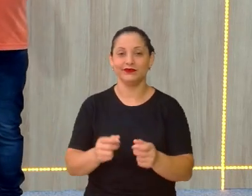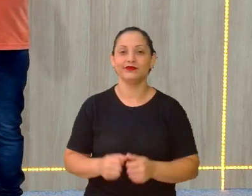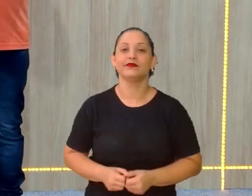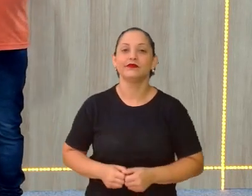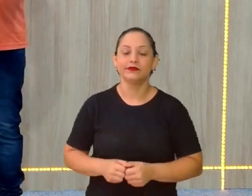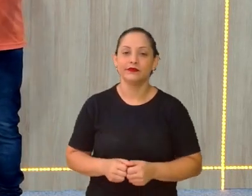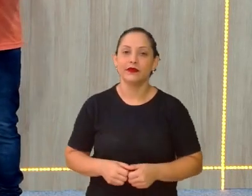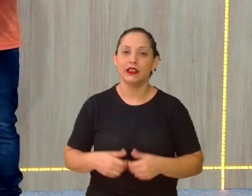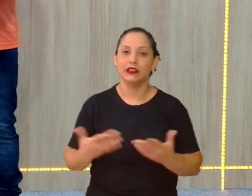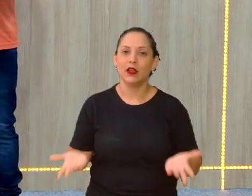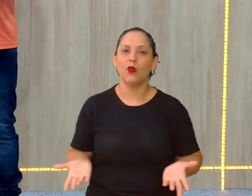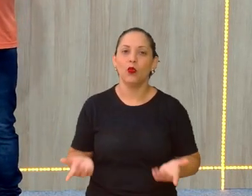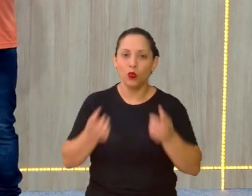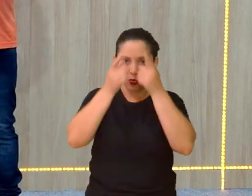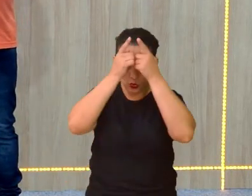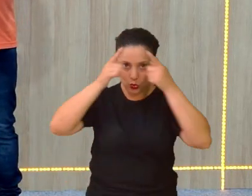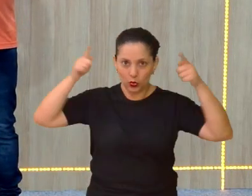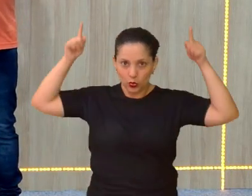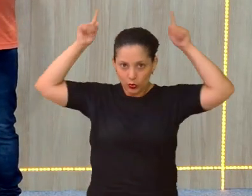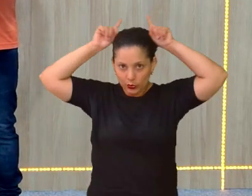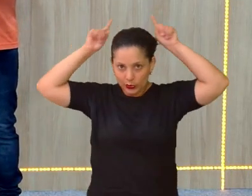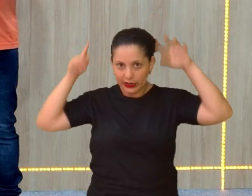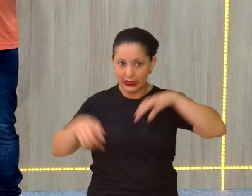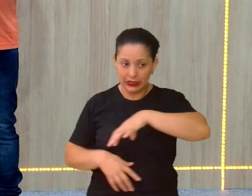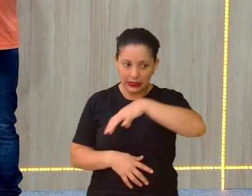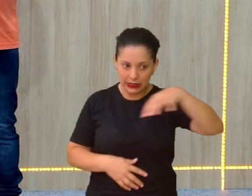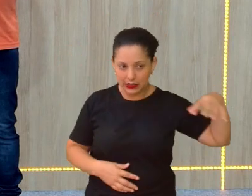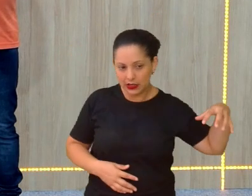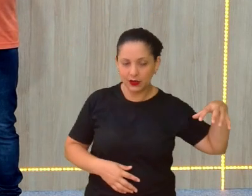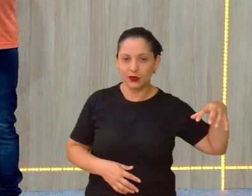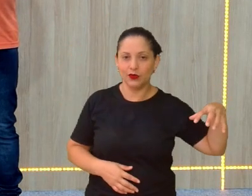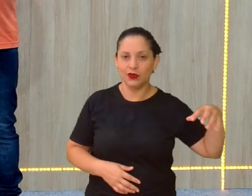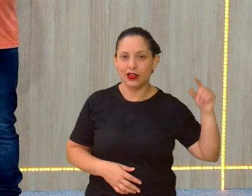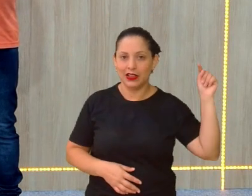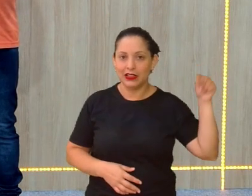A civilização grega, a gente vai ver que ela caminha, né, para aquela